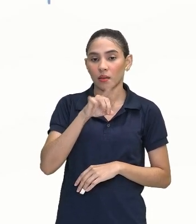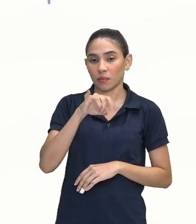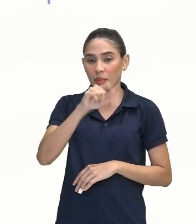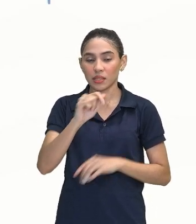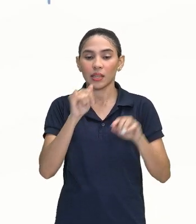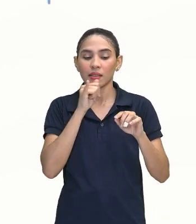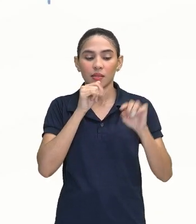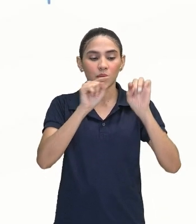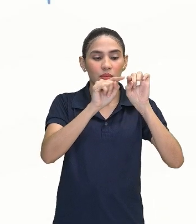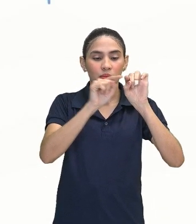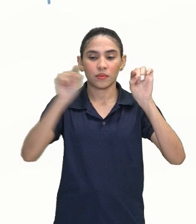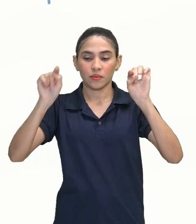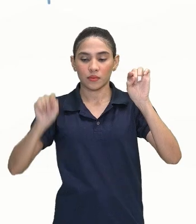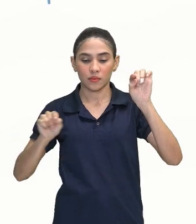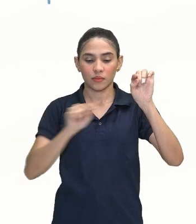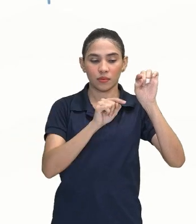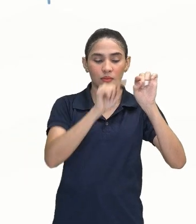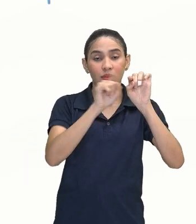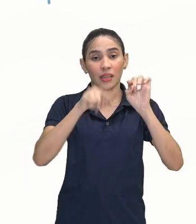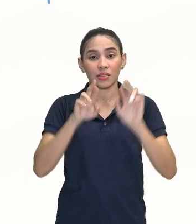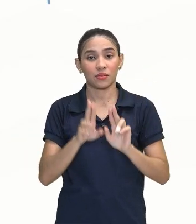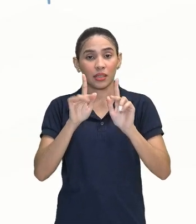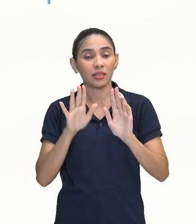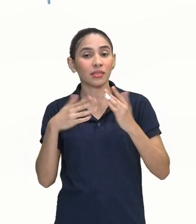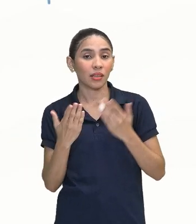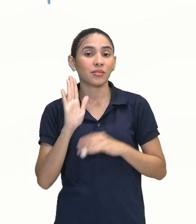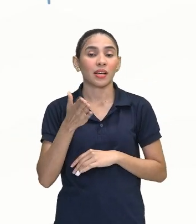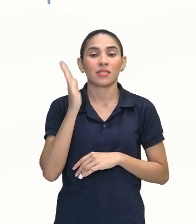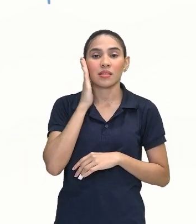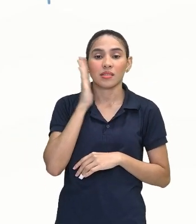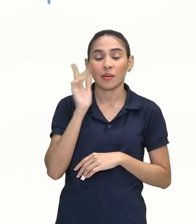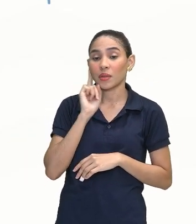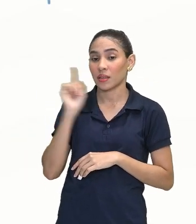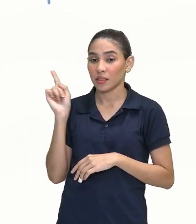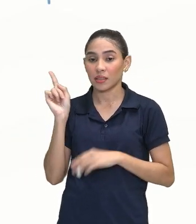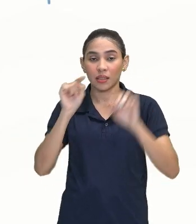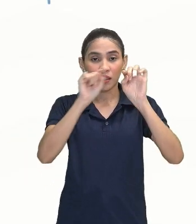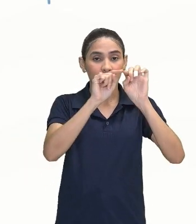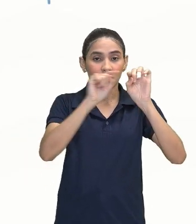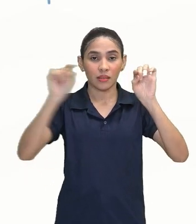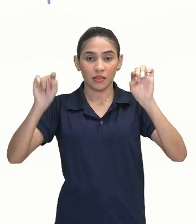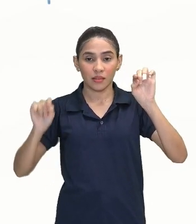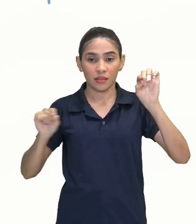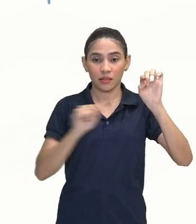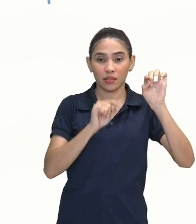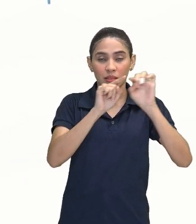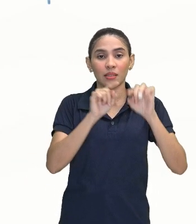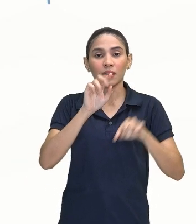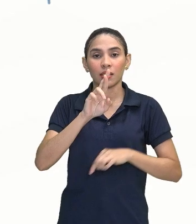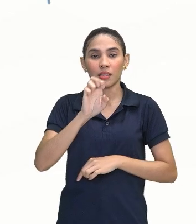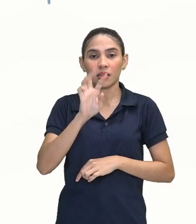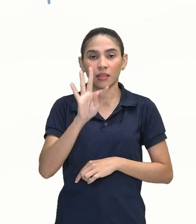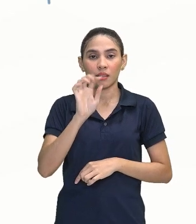e da largura são diferentes, então a gente já sabe que essa quadra ela é retangular. Perfeito? Então,